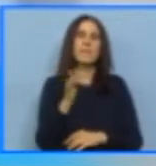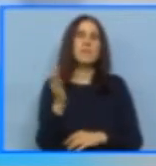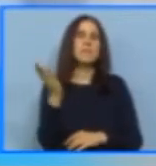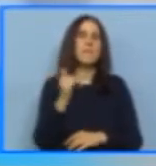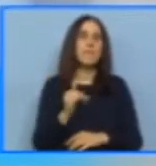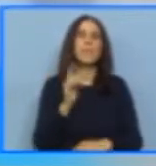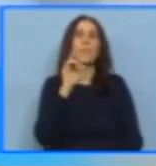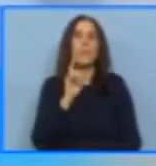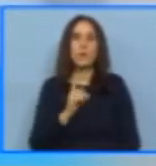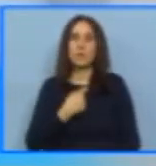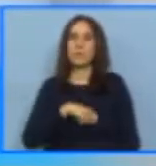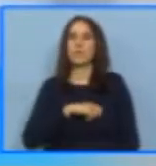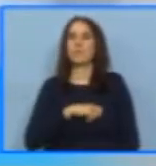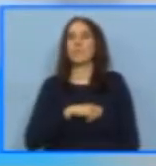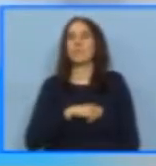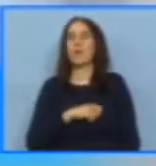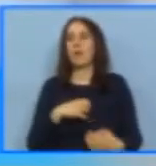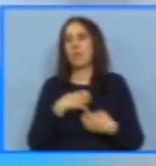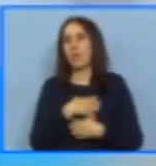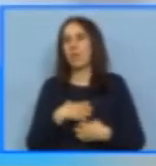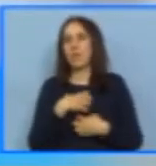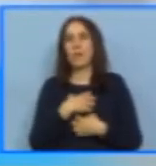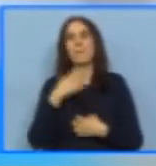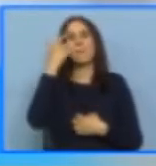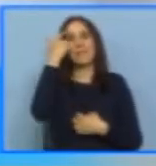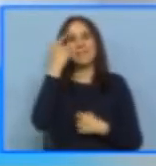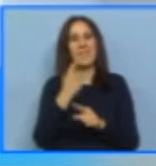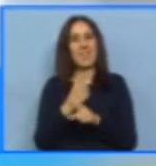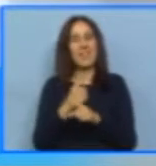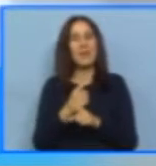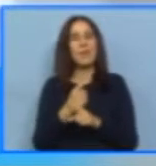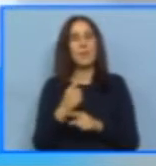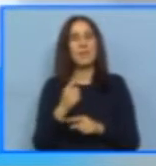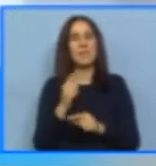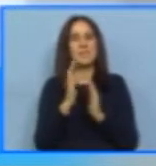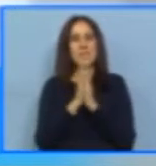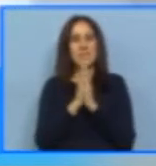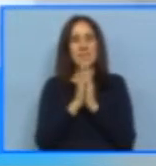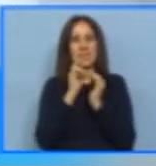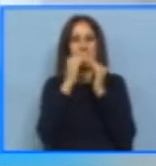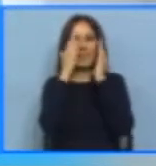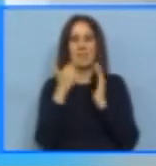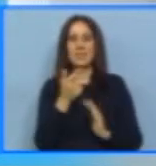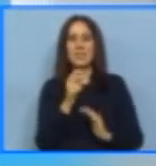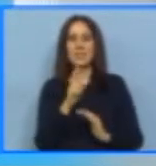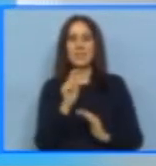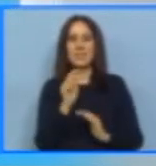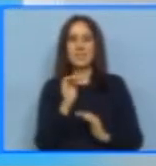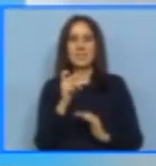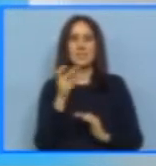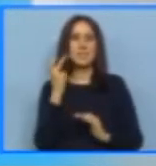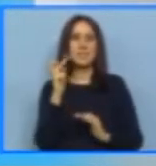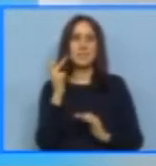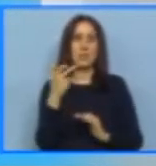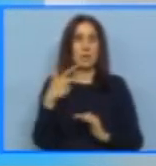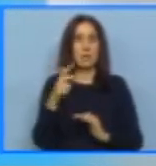França. Os espanhóis, então, esses estão desolados porque pensavam que ele ia quando foi o centenário de Santa Teresa e ele não foi. E, portanto, isso é muito discreto. Eu